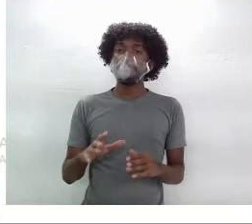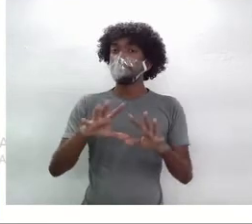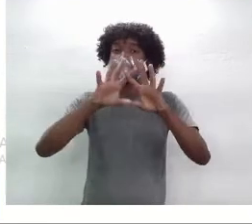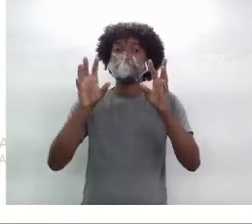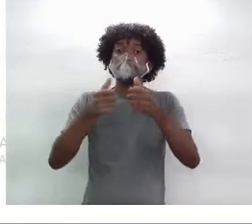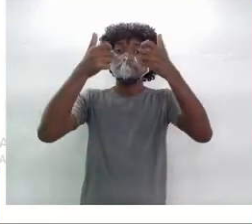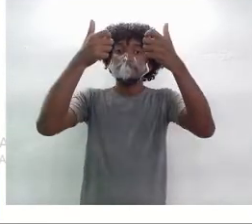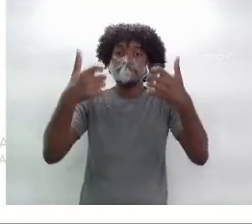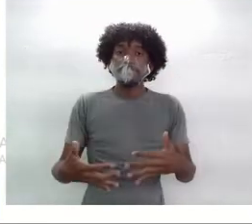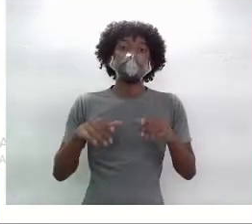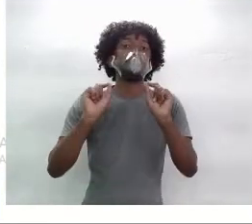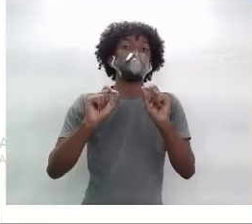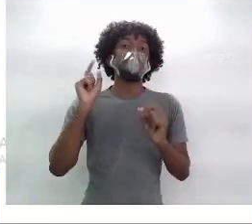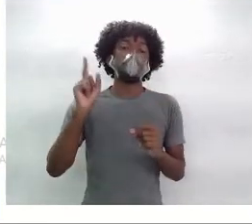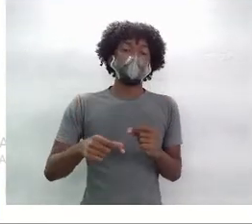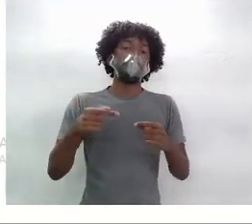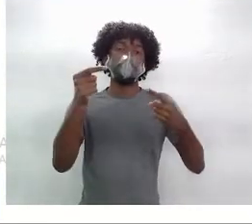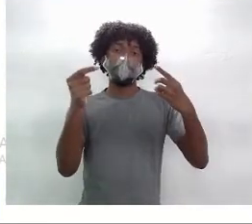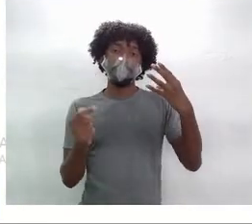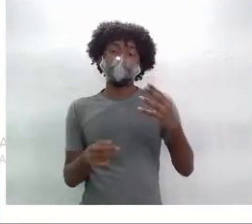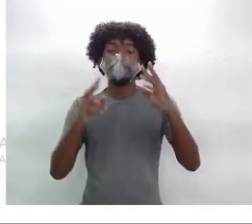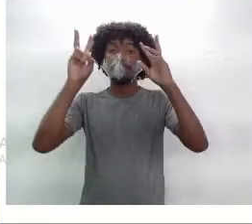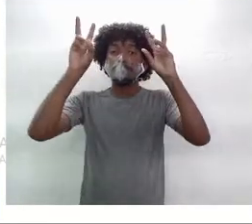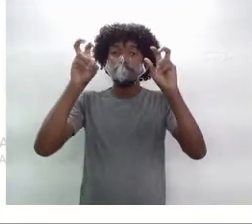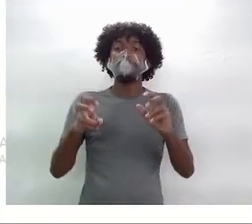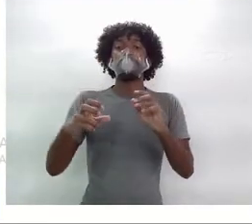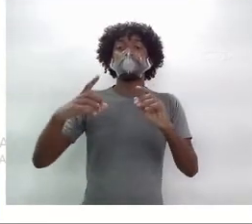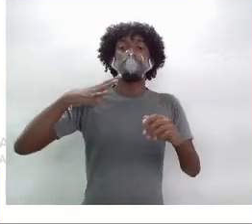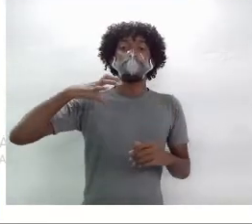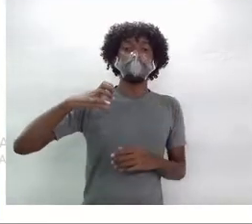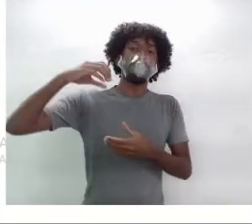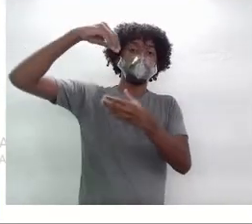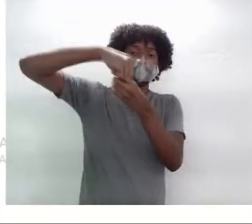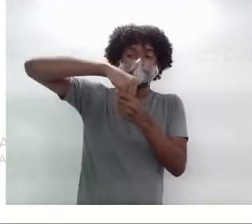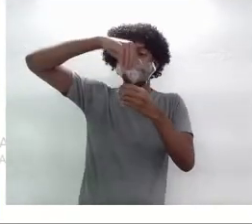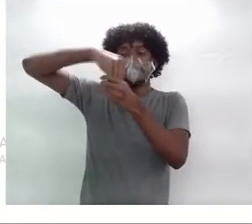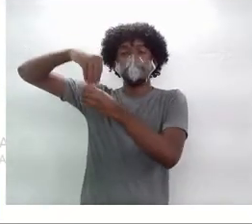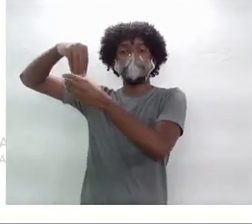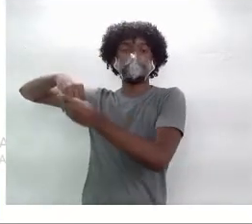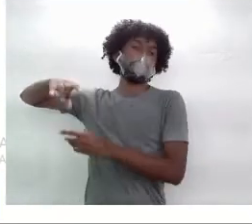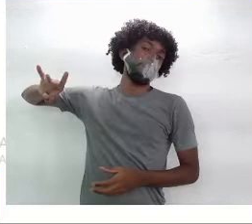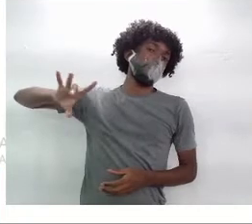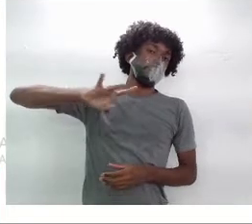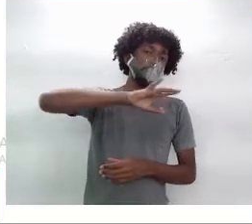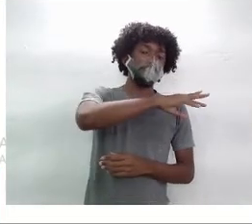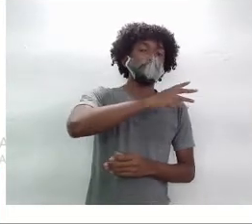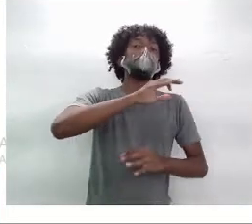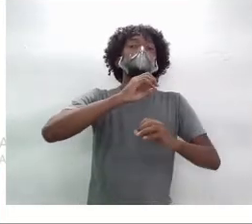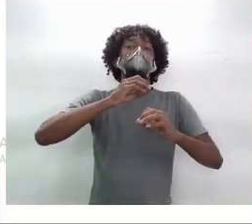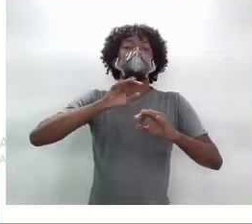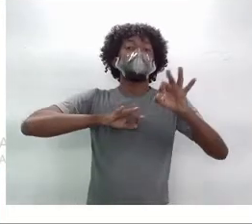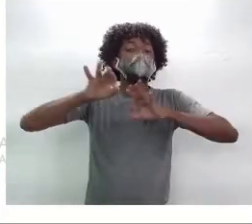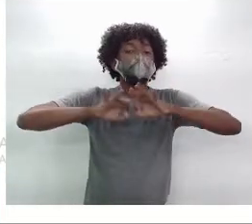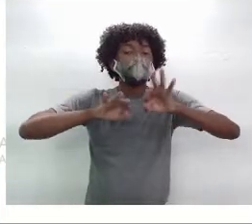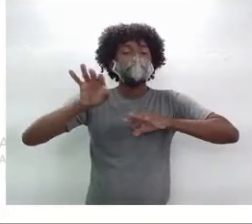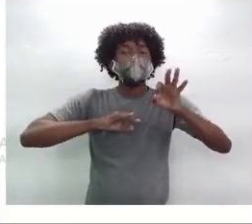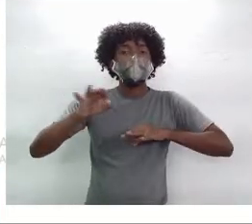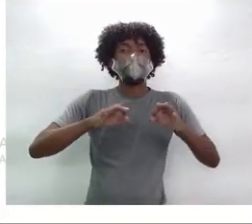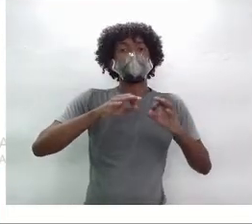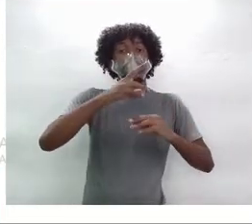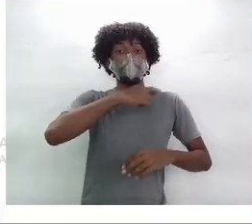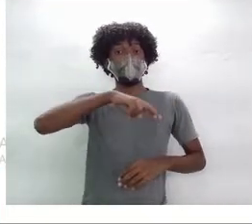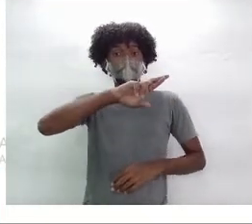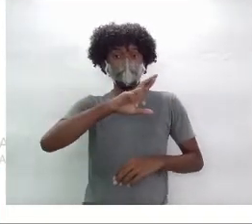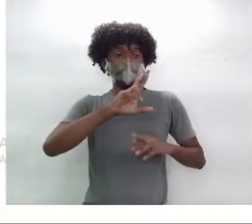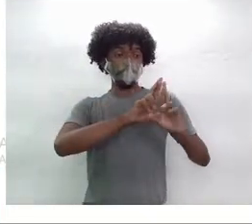justamente os preceitos éticos de cada organização religiosa, que, com diferenças e